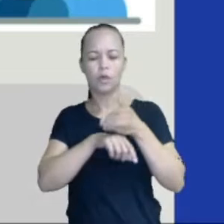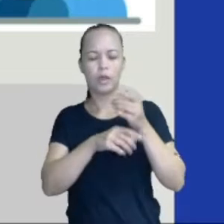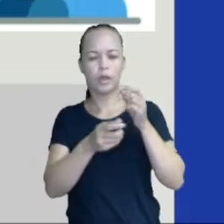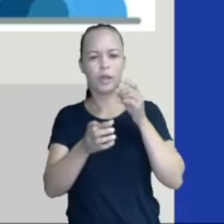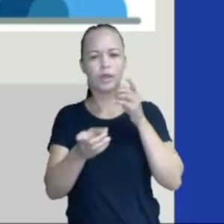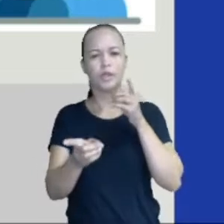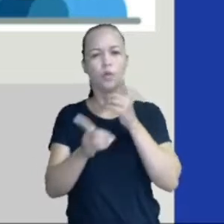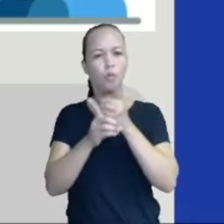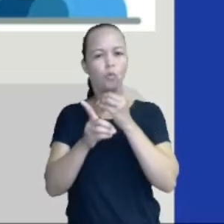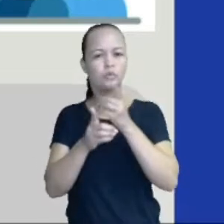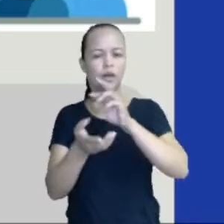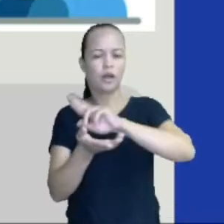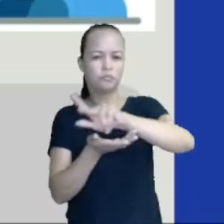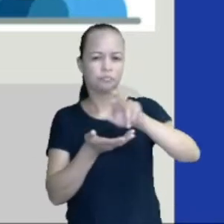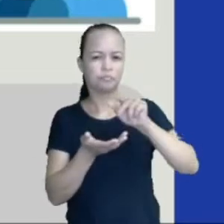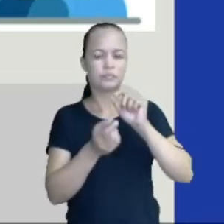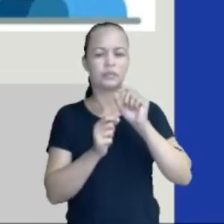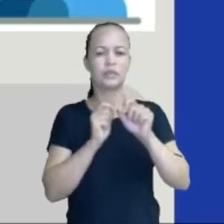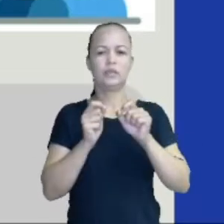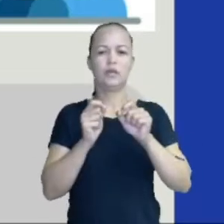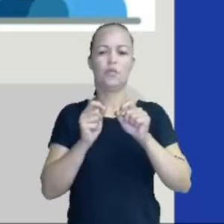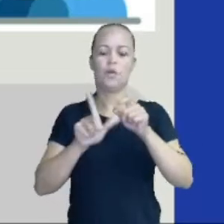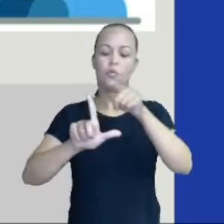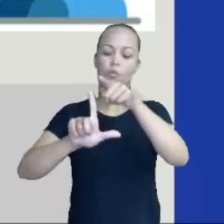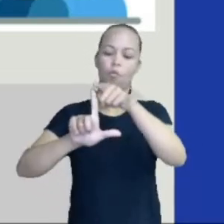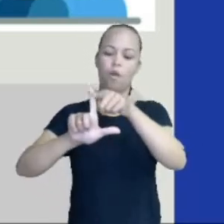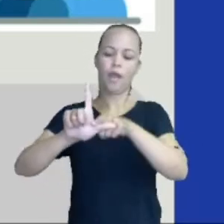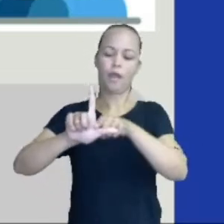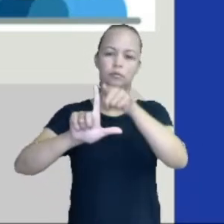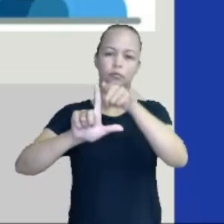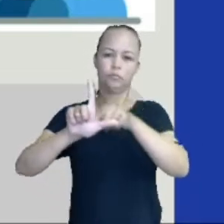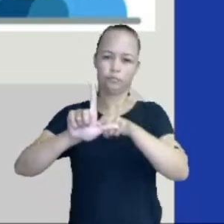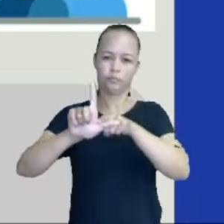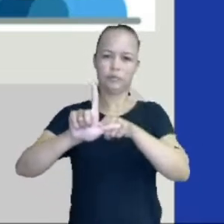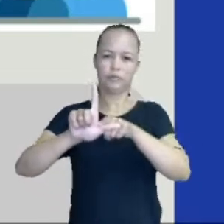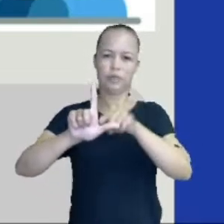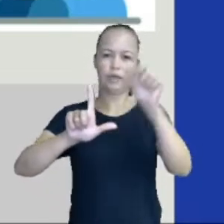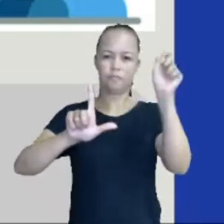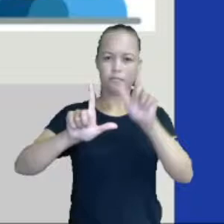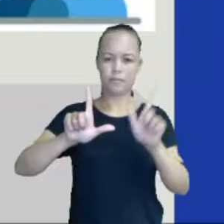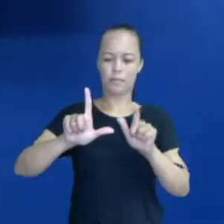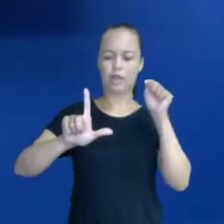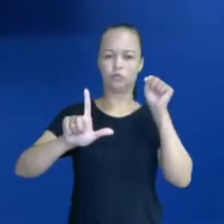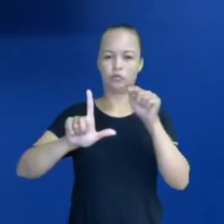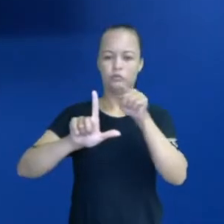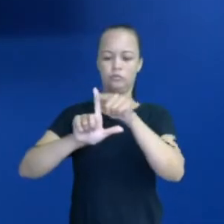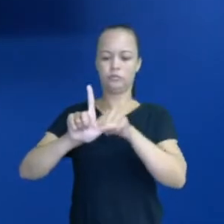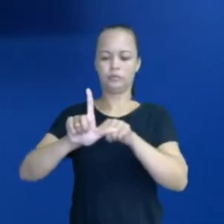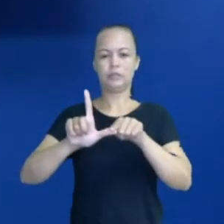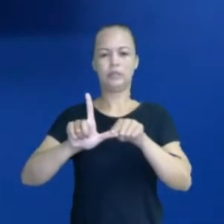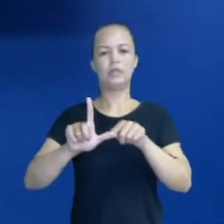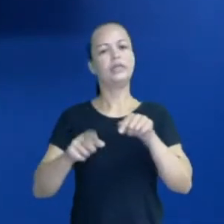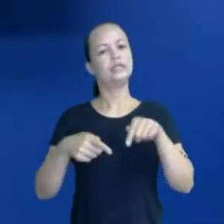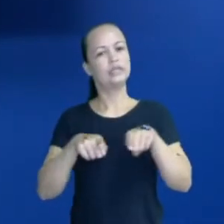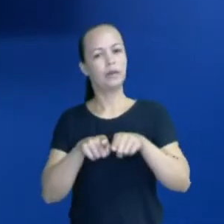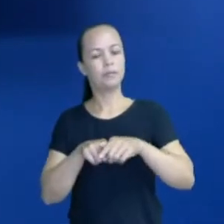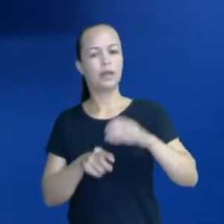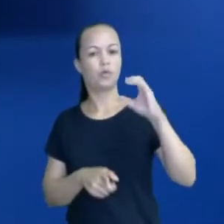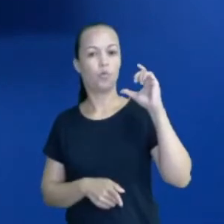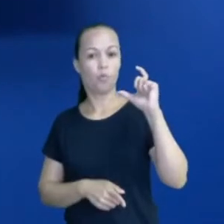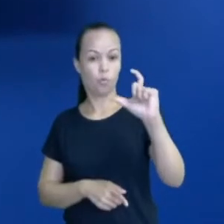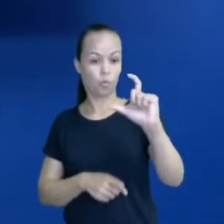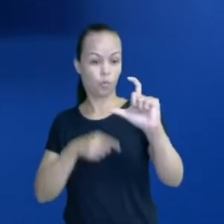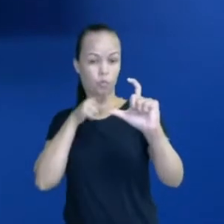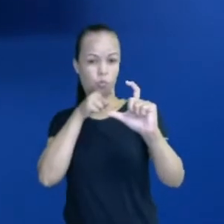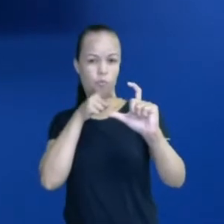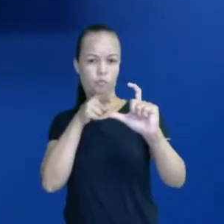o ângulo reto, que é aquele que eu mostrei para vocês, da figura azul, e mostrando aqui o cubo, né? Vou pegar o cubo aqui